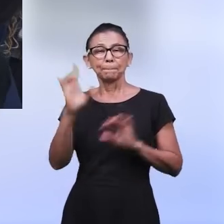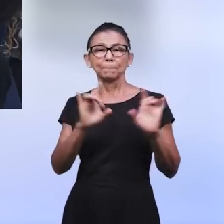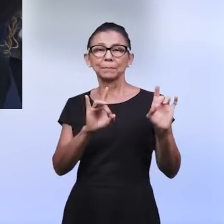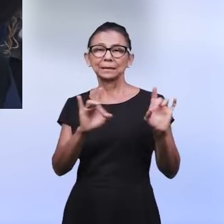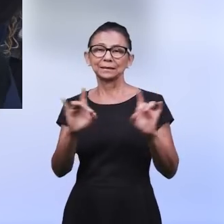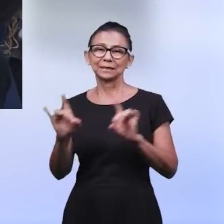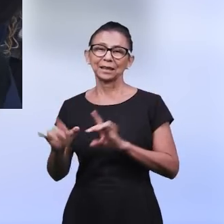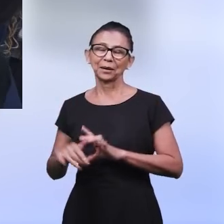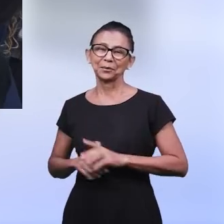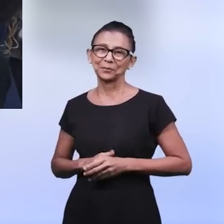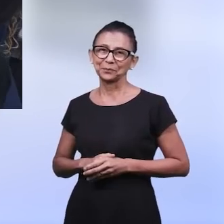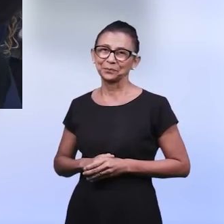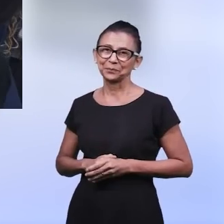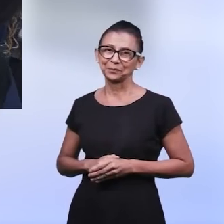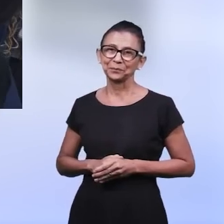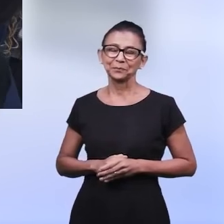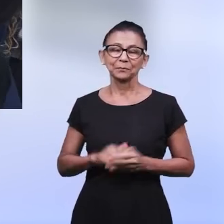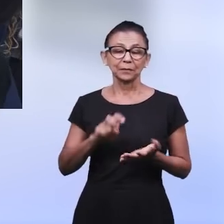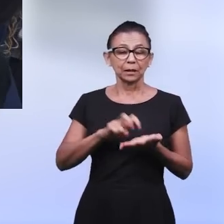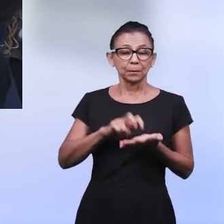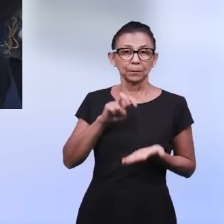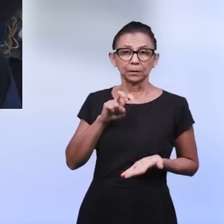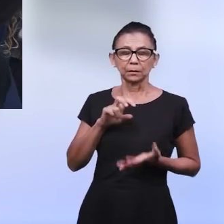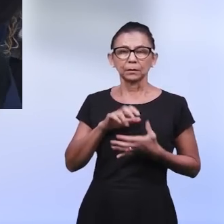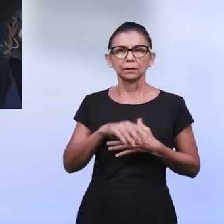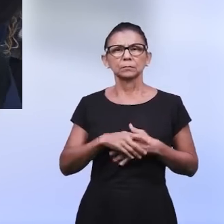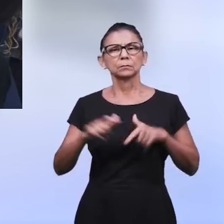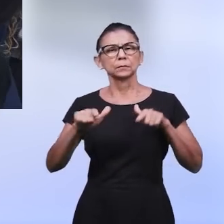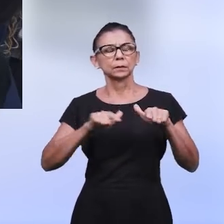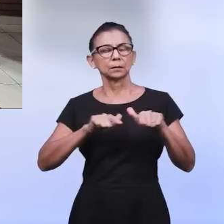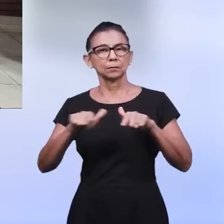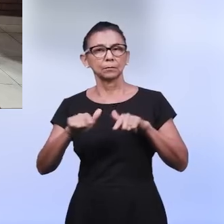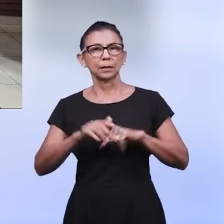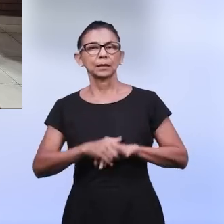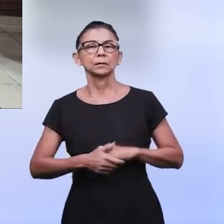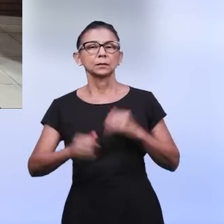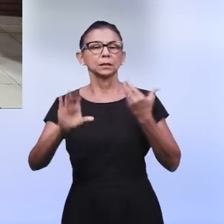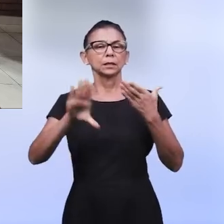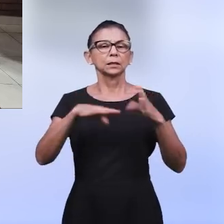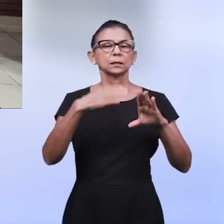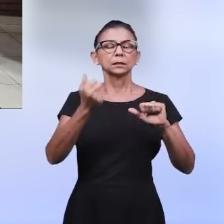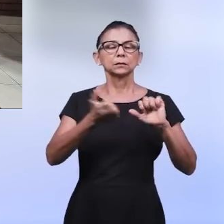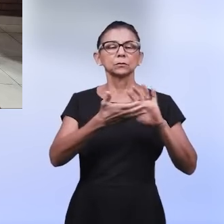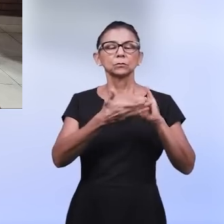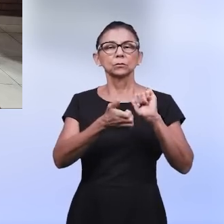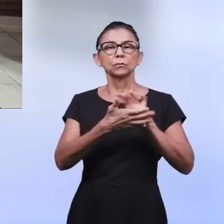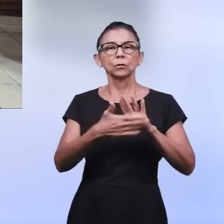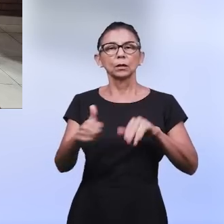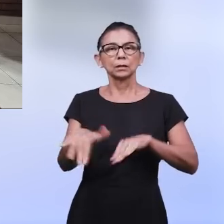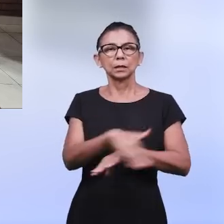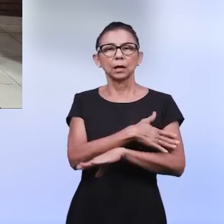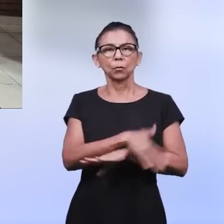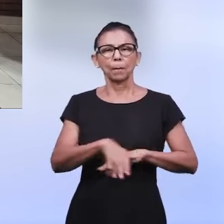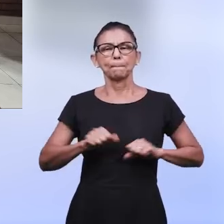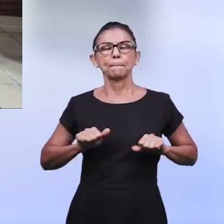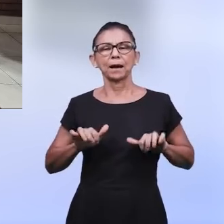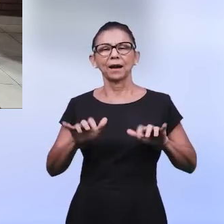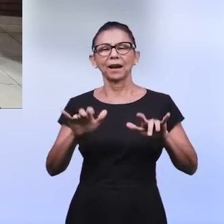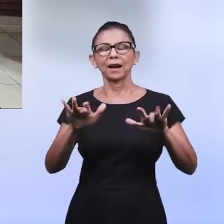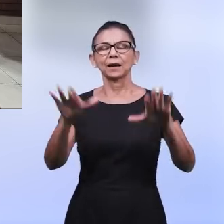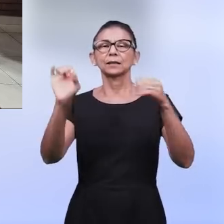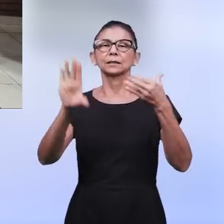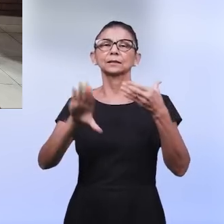os presentes. Ainda na parte da manhã, tivemos um trabalho de cantatas, onde os nossos irmãos saíram pelas ruas do bairro,